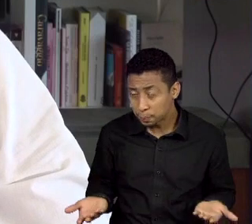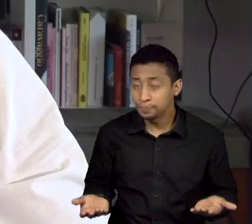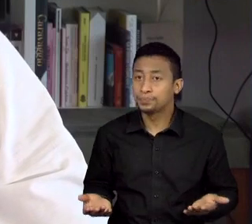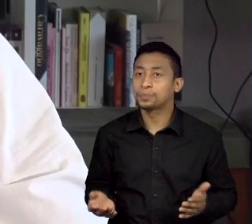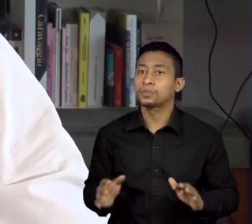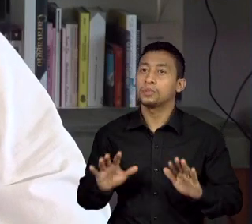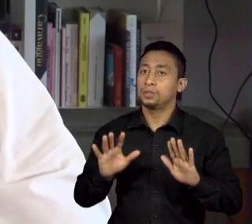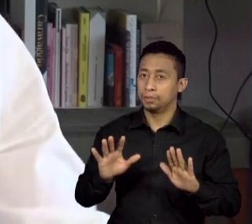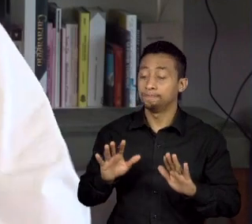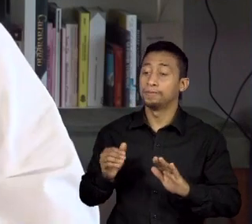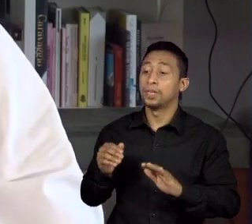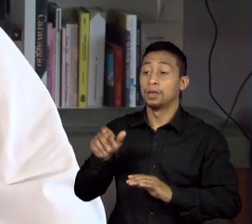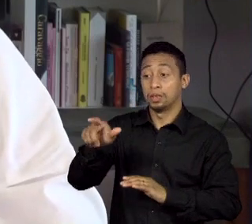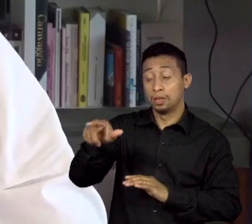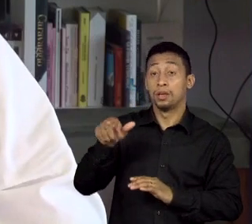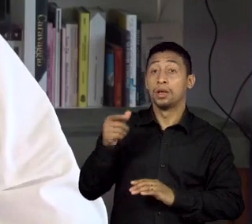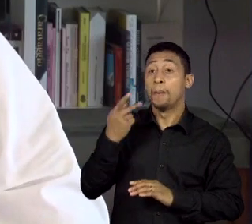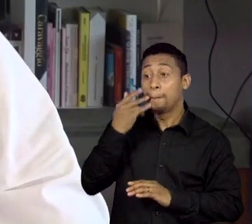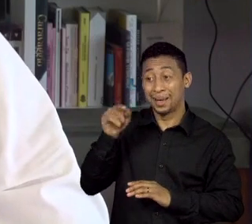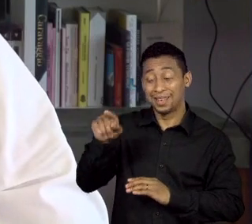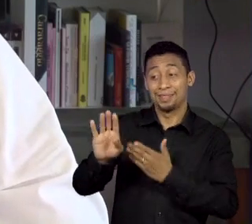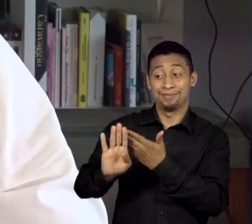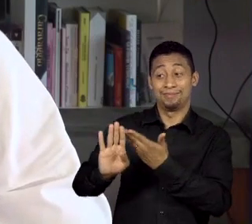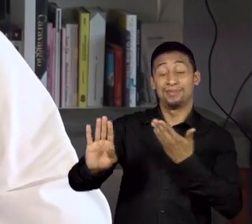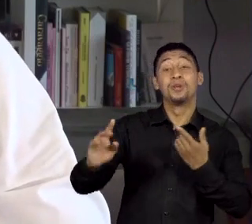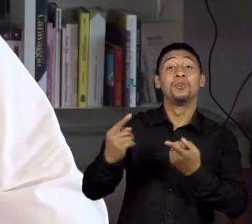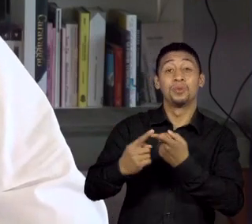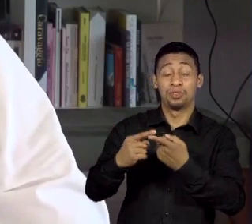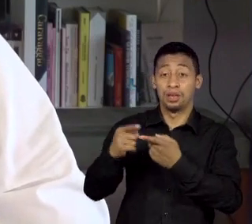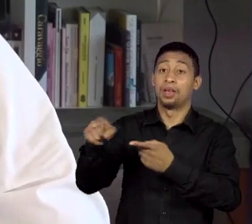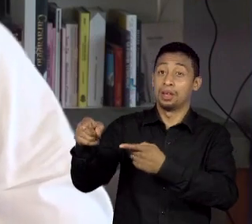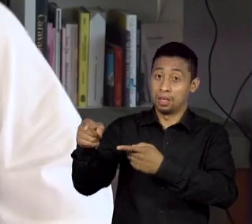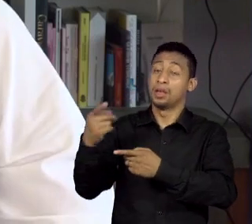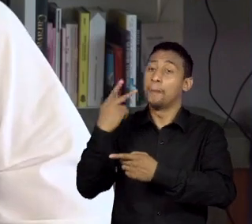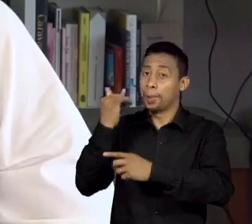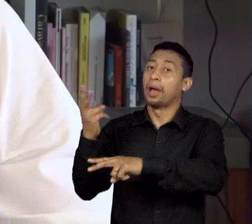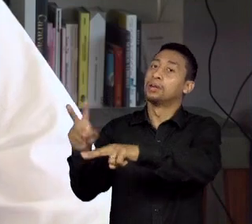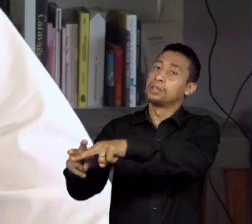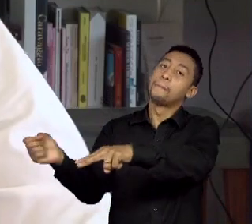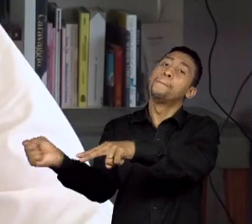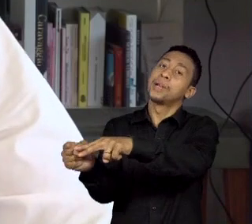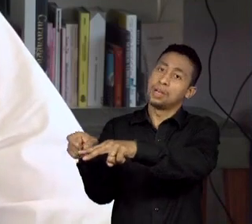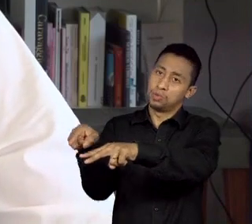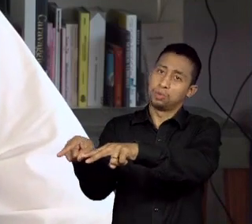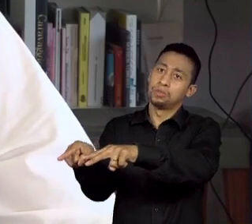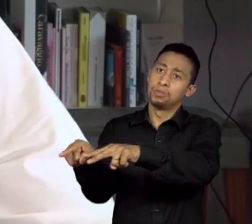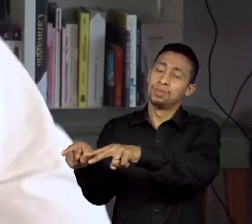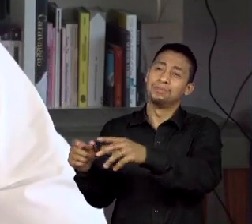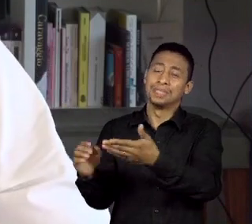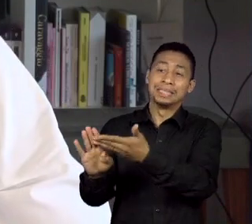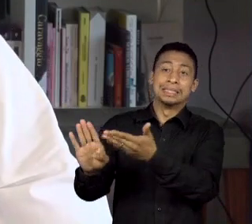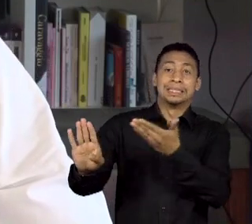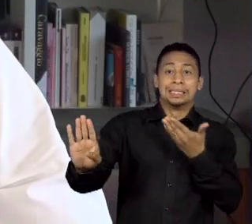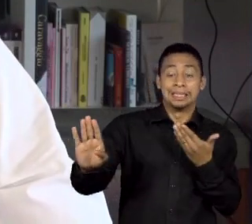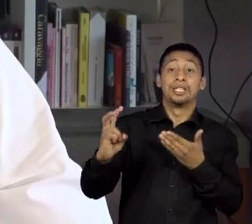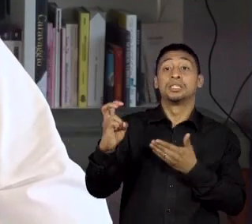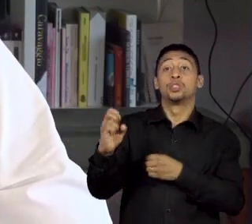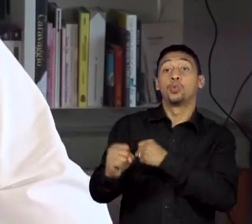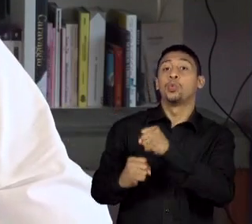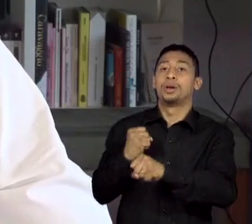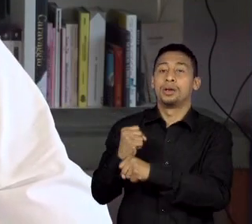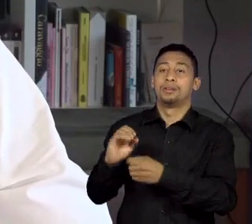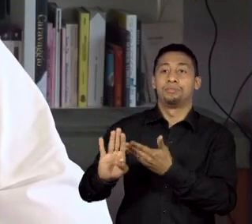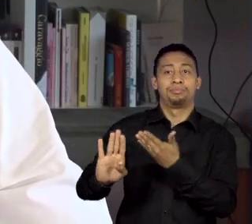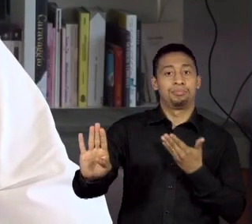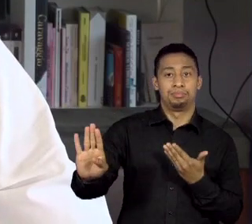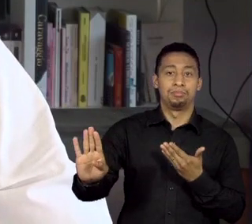verdade, com meu pai foi pelo exílio, né? Assim, ele foi exilado, foi preso, exilado, e eu fiquei sem vê-lo, eu fui reencontrado 5 anos depois. Nunca tive